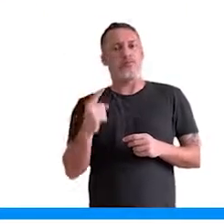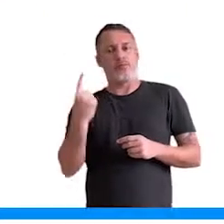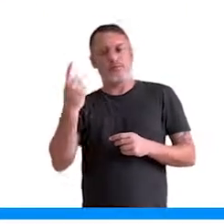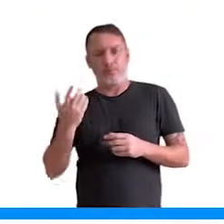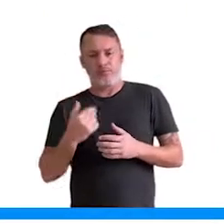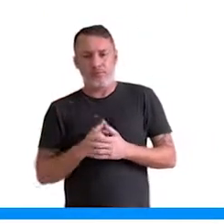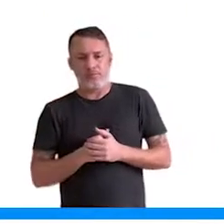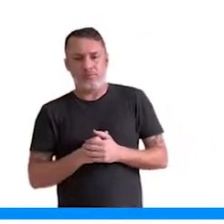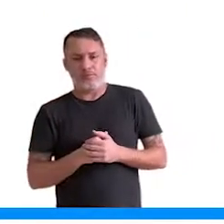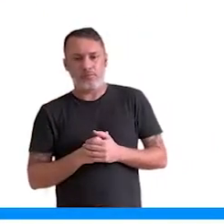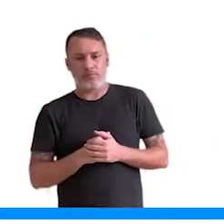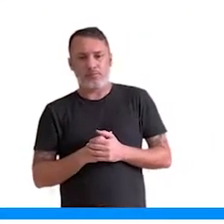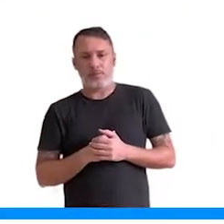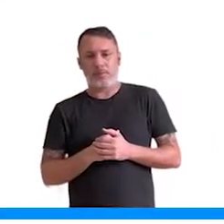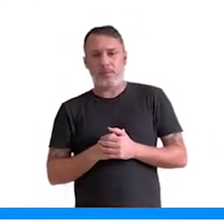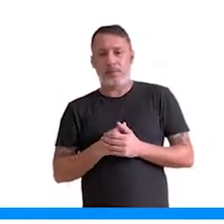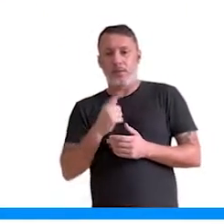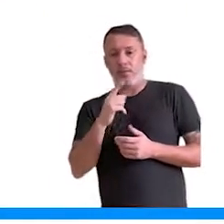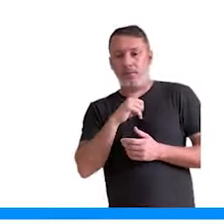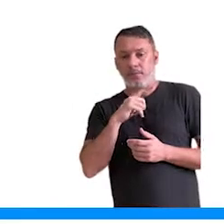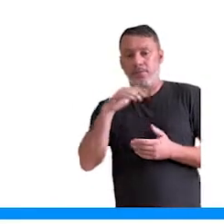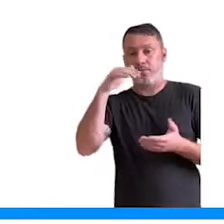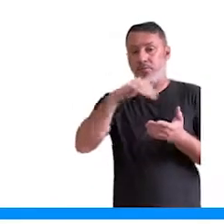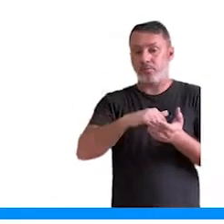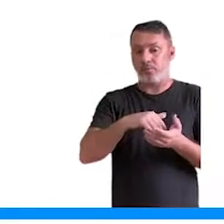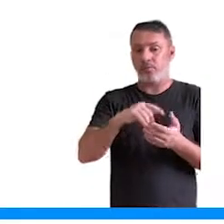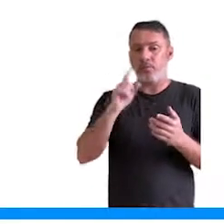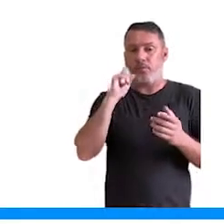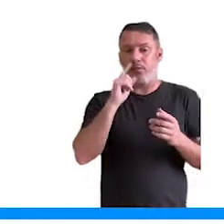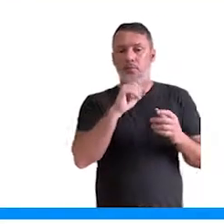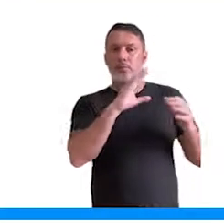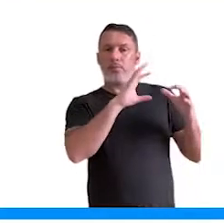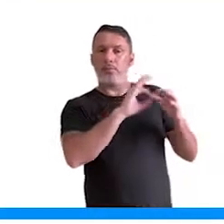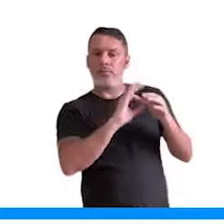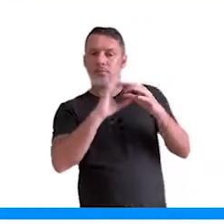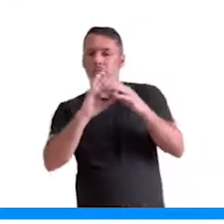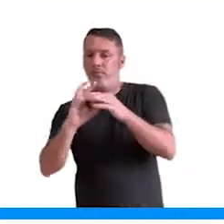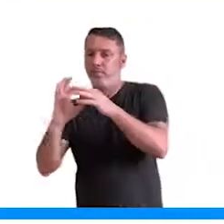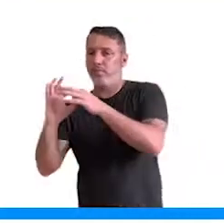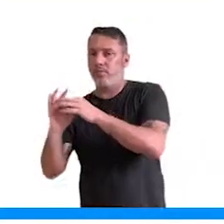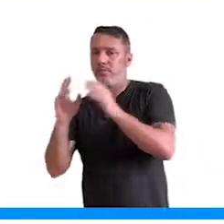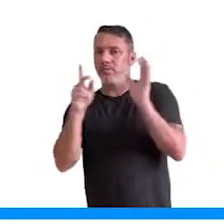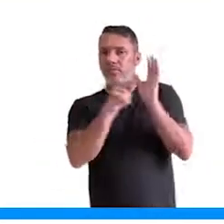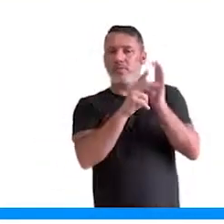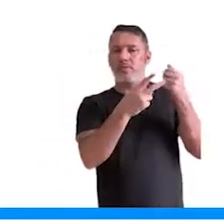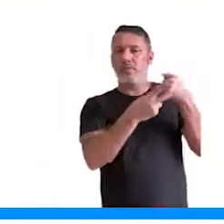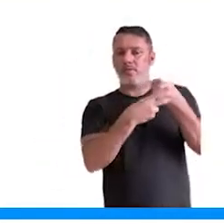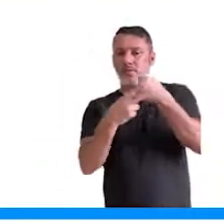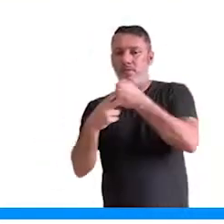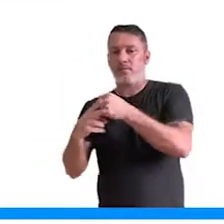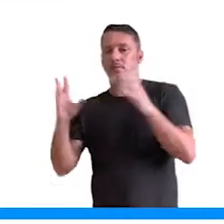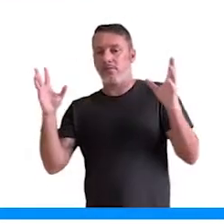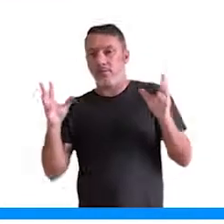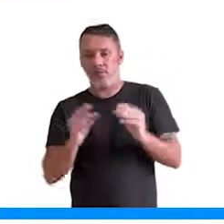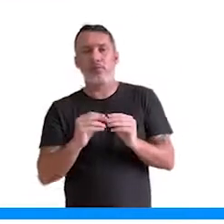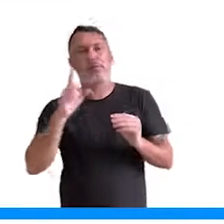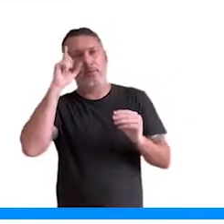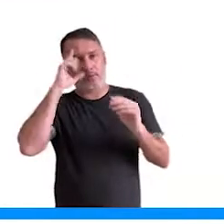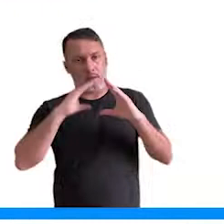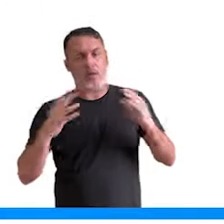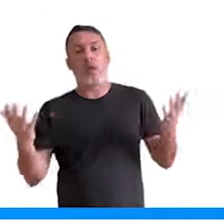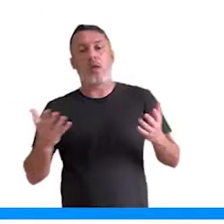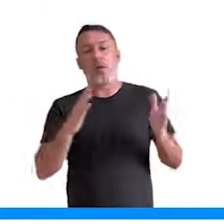usted, digamos, nosotros, decid, vosotros y digan ustedes. Bien?